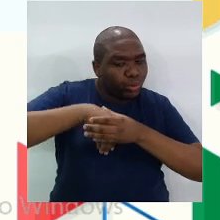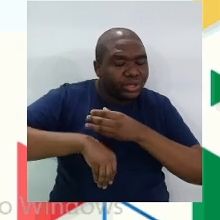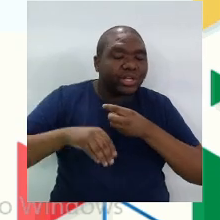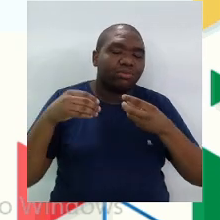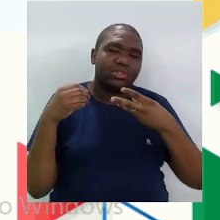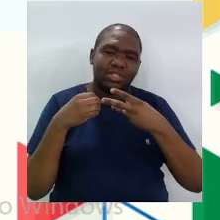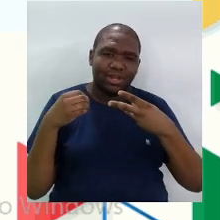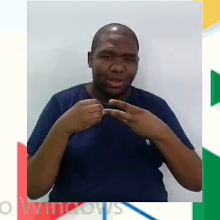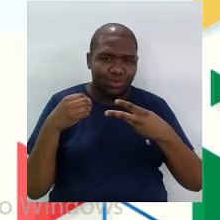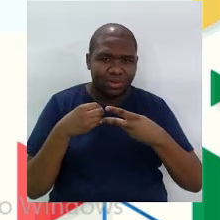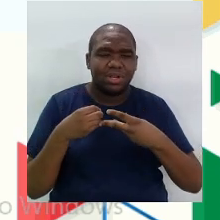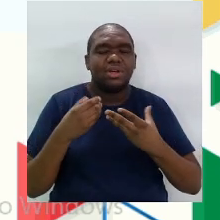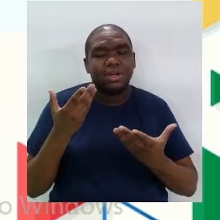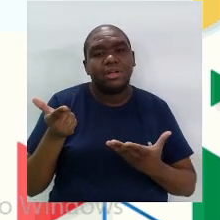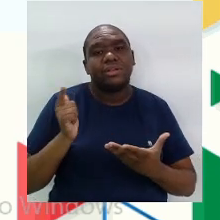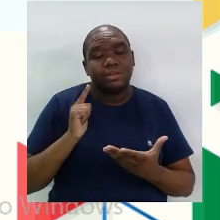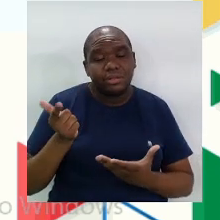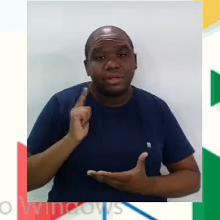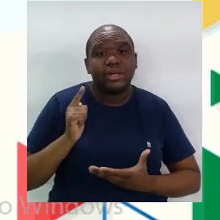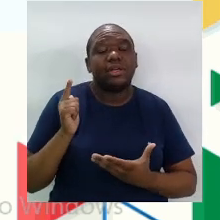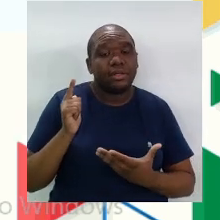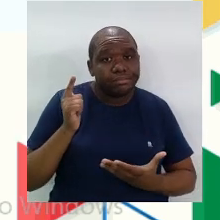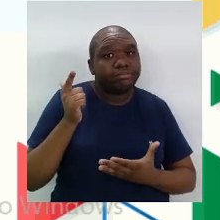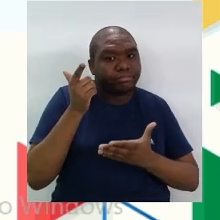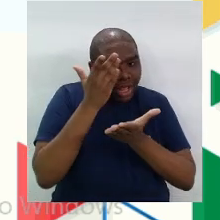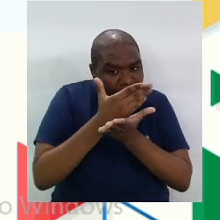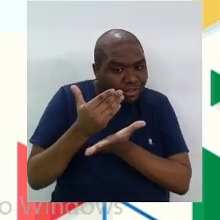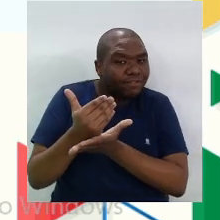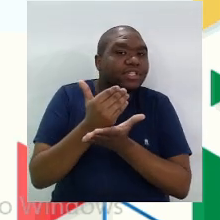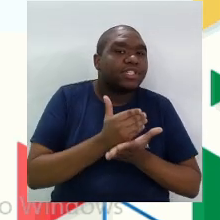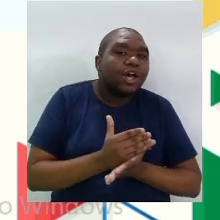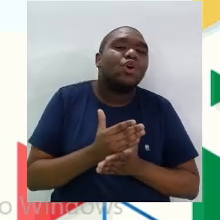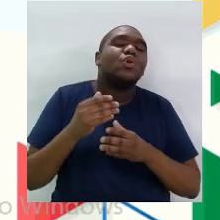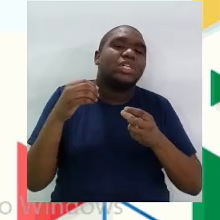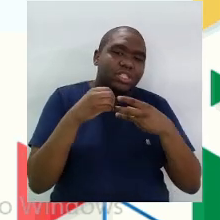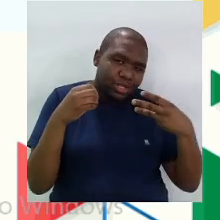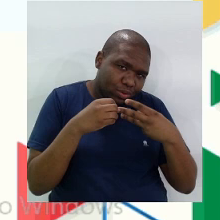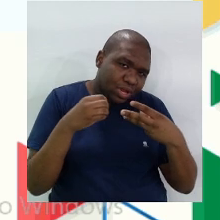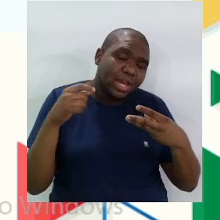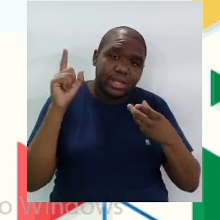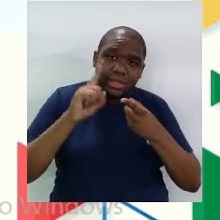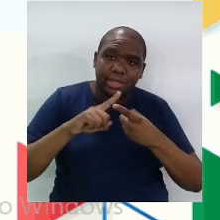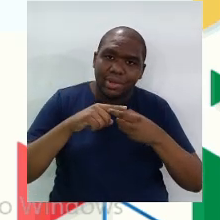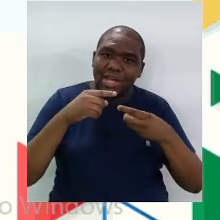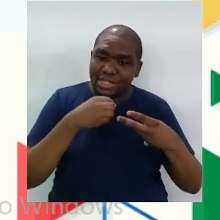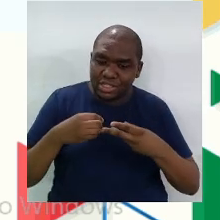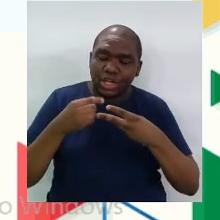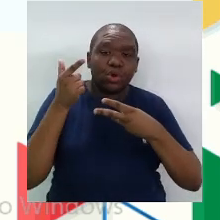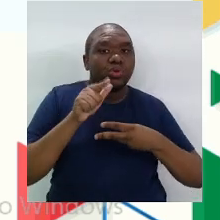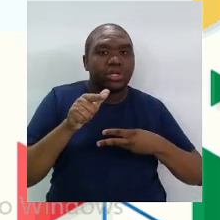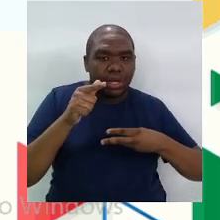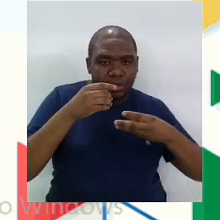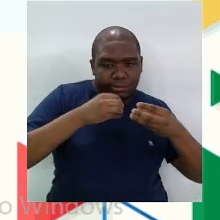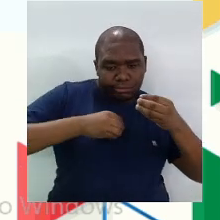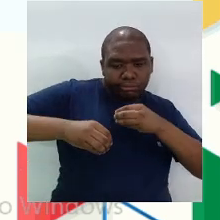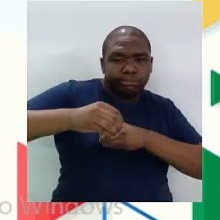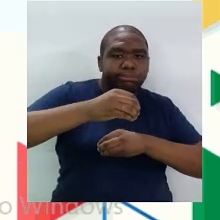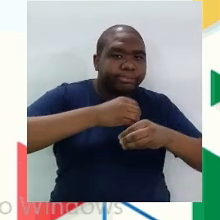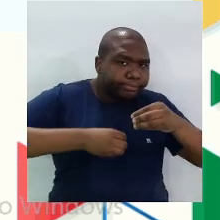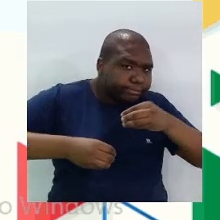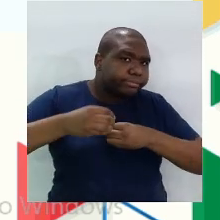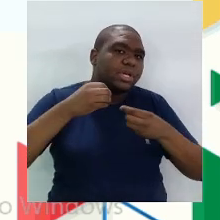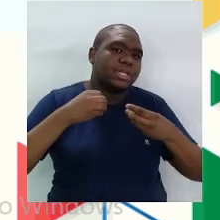seja, participa aí da divisão celular e permite que as células elas se movam. Ela